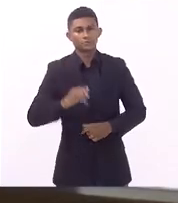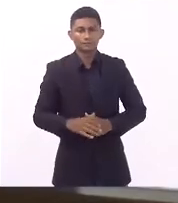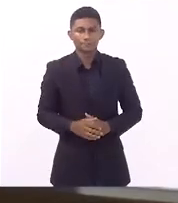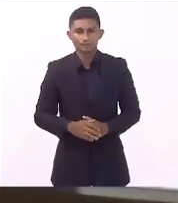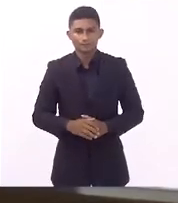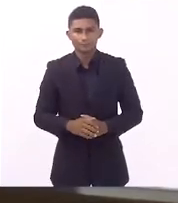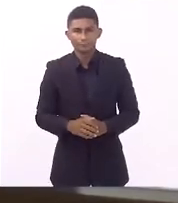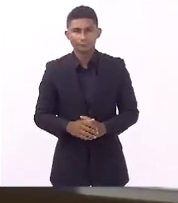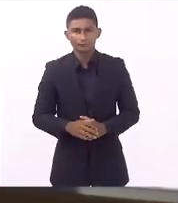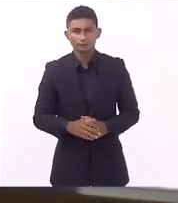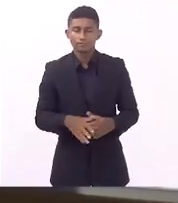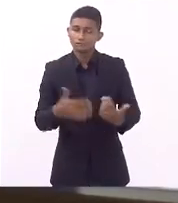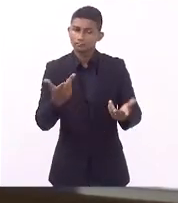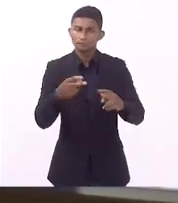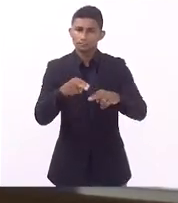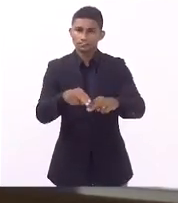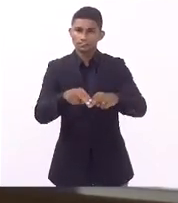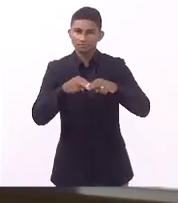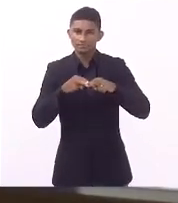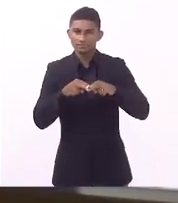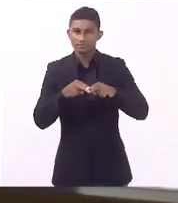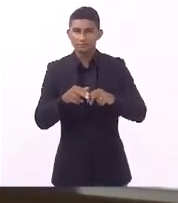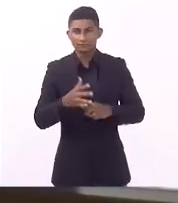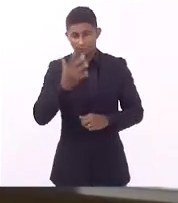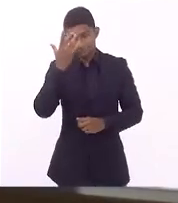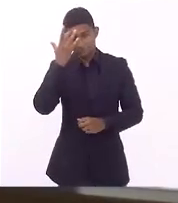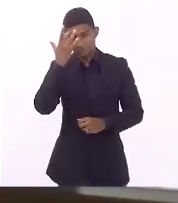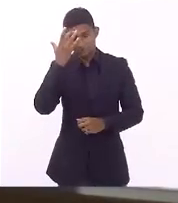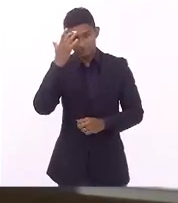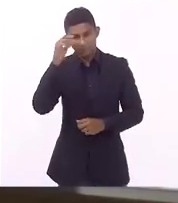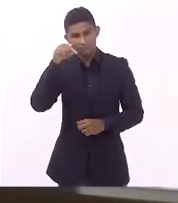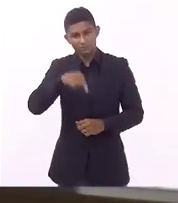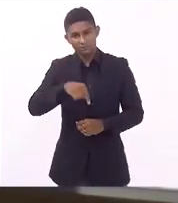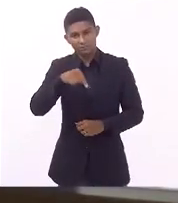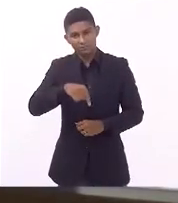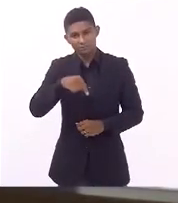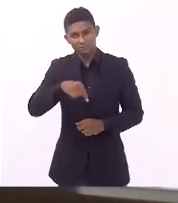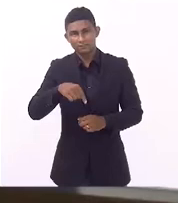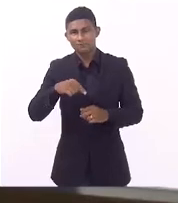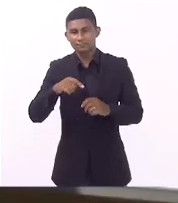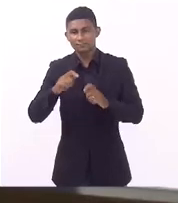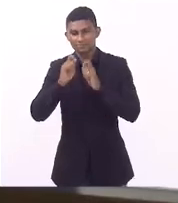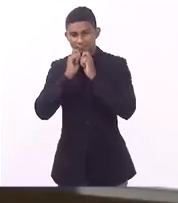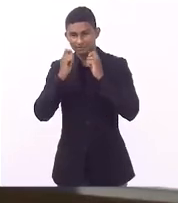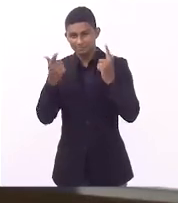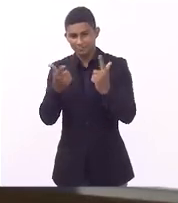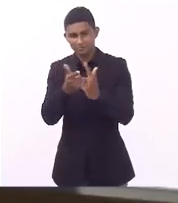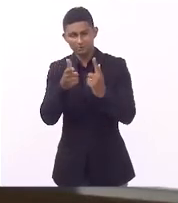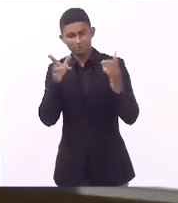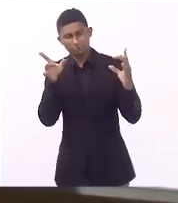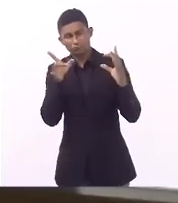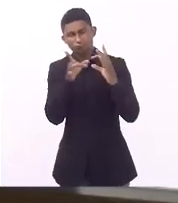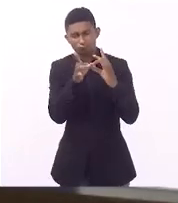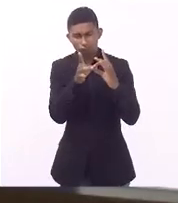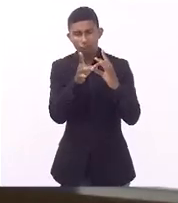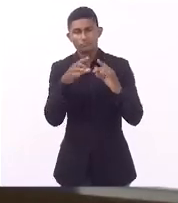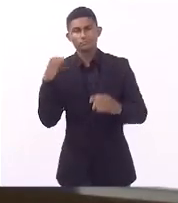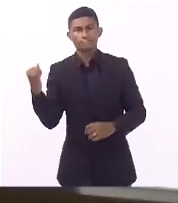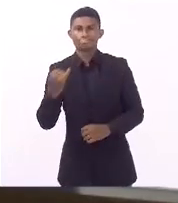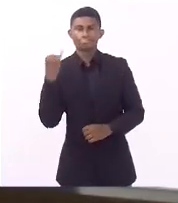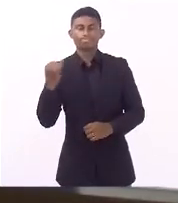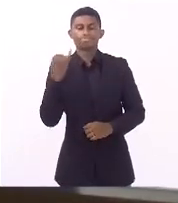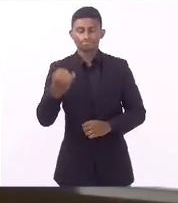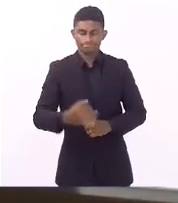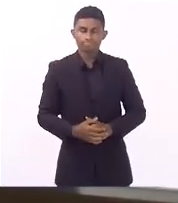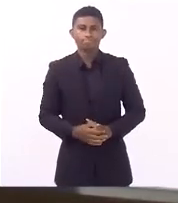por isso eu acho que é uma aliança com nossos parlamentares que vai ser fundamental que seja